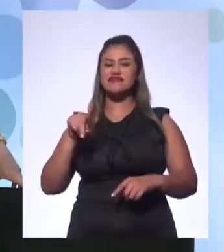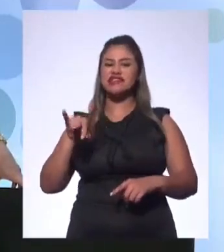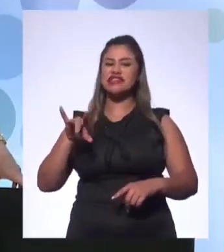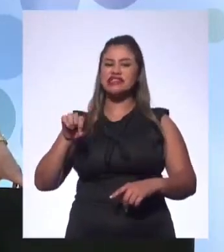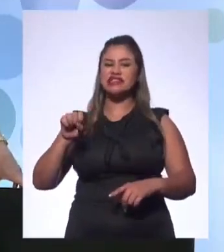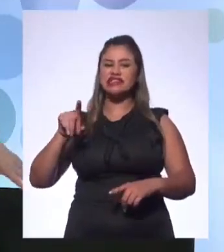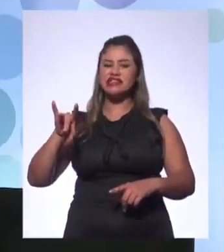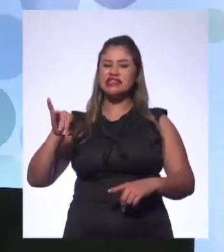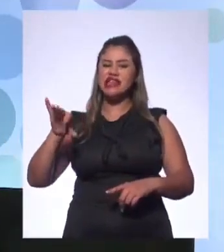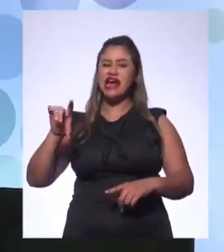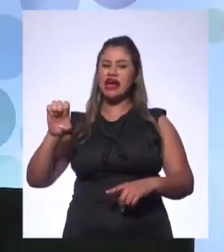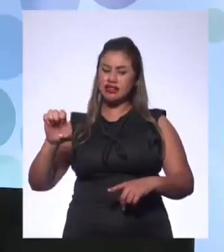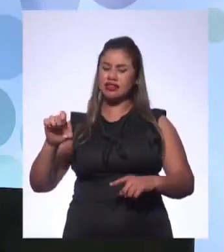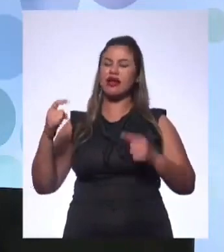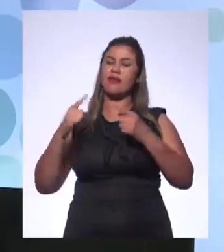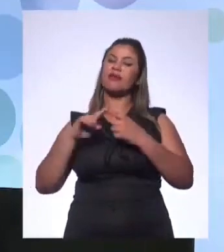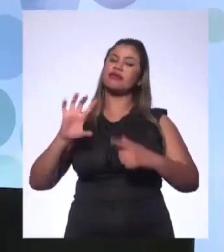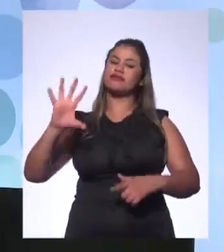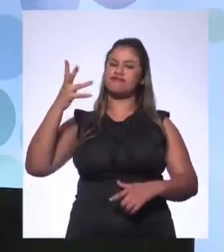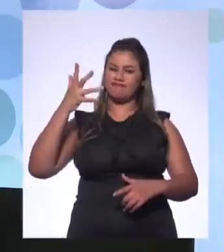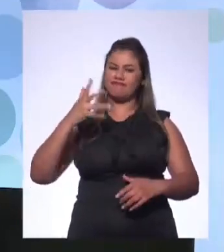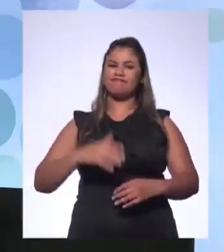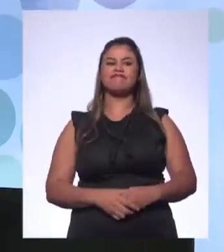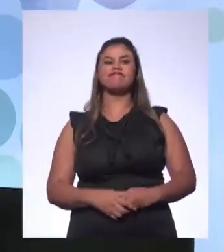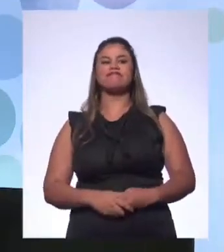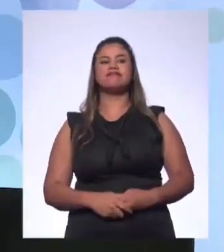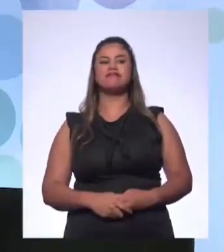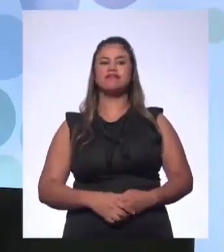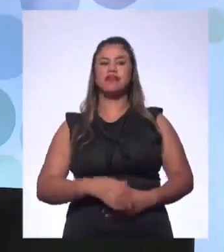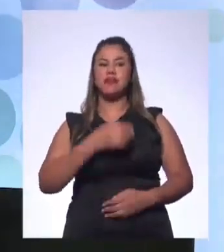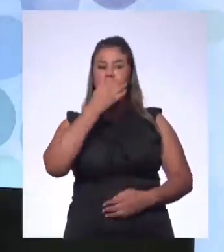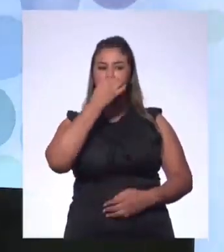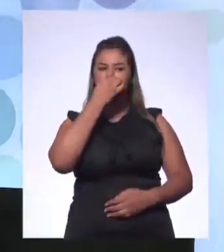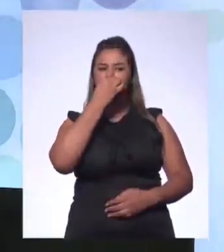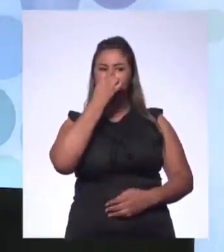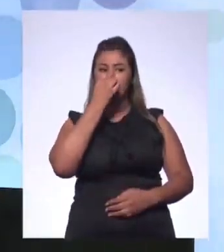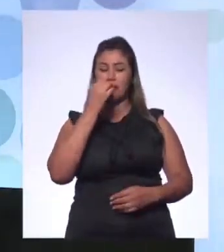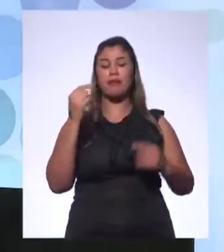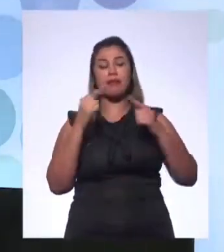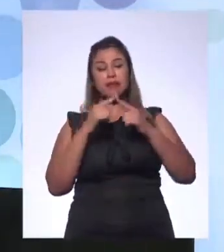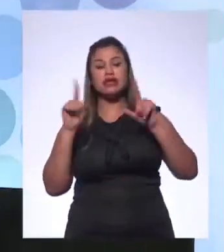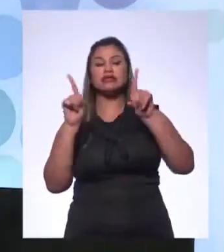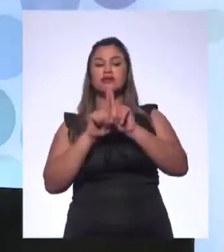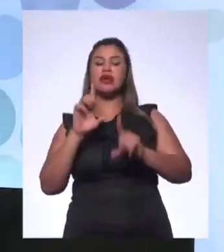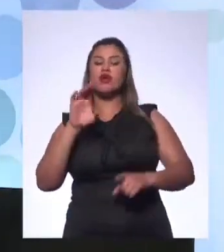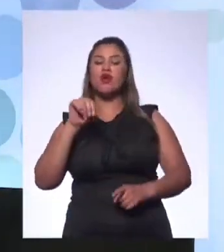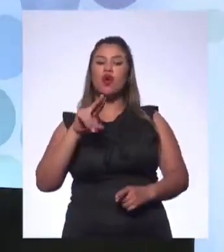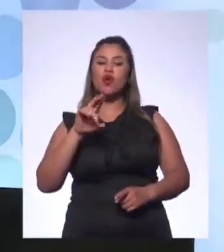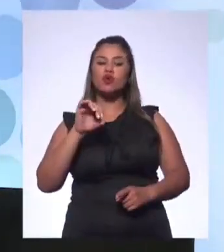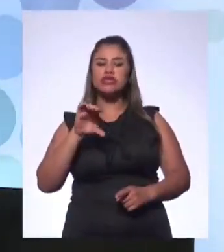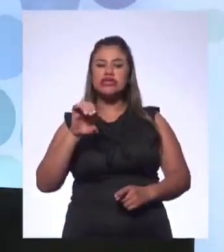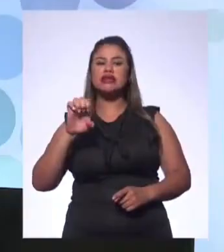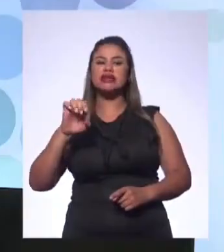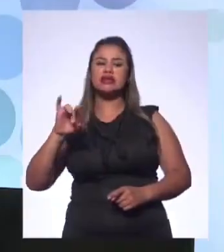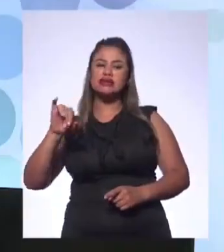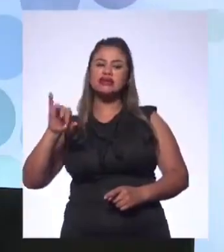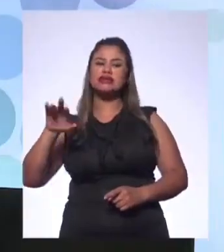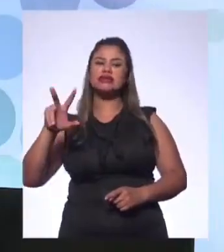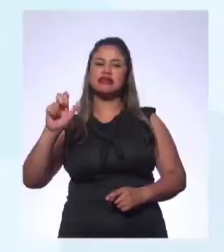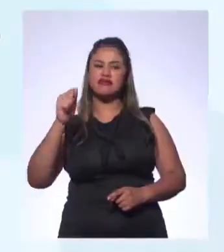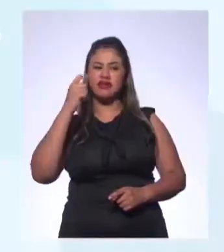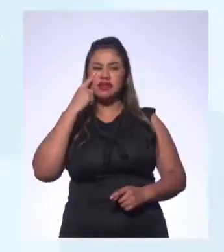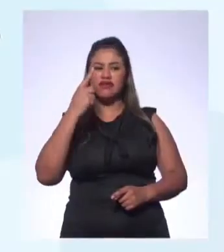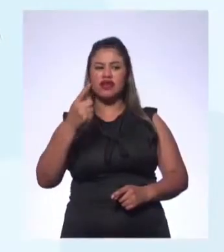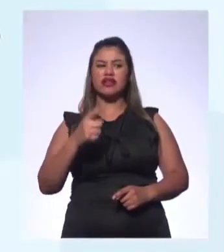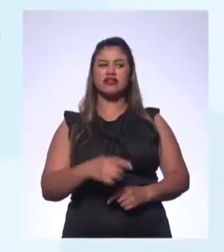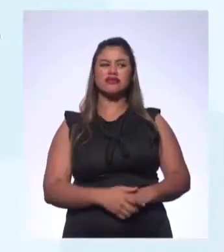falo para os alunos, oposição ou adversidade, mas é também concessiva. Apesar dos esforços, né? Então, esse bendito